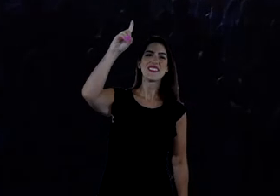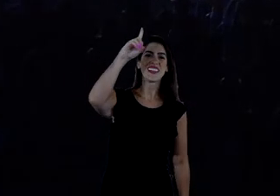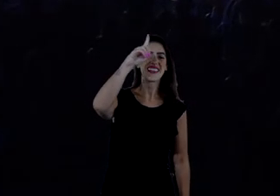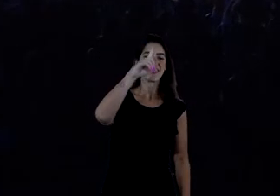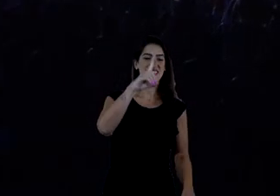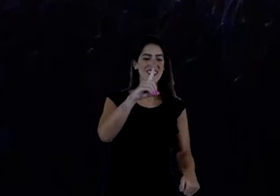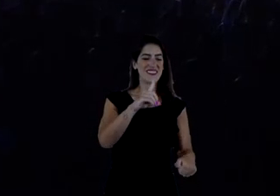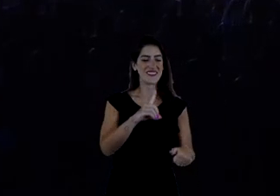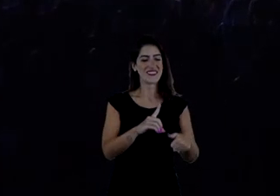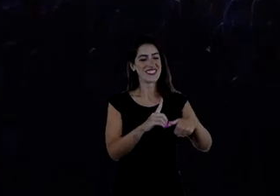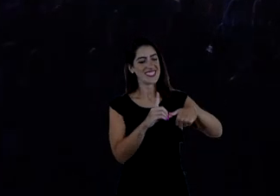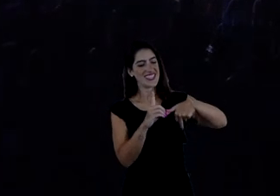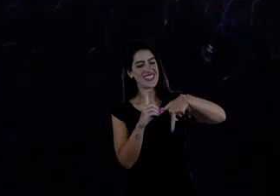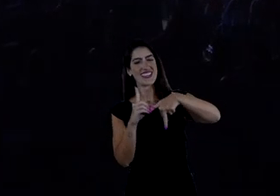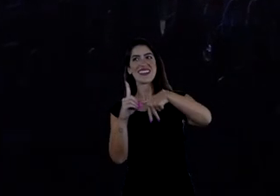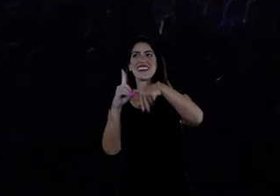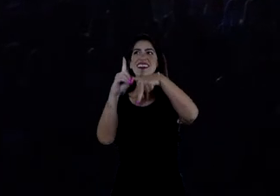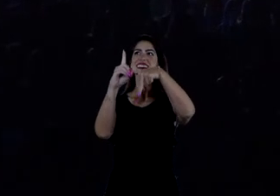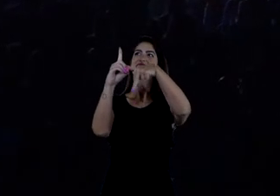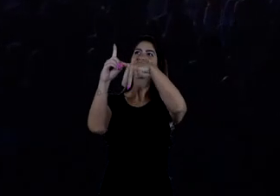Ele vem me